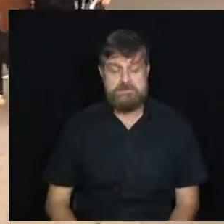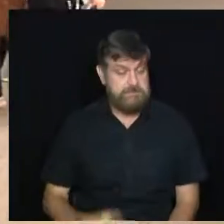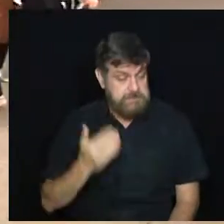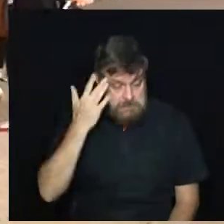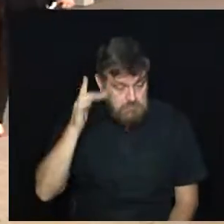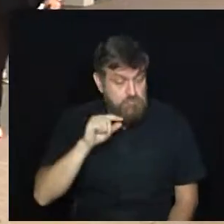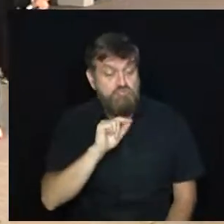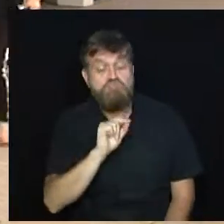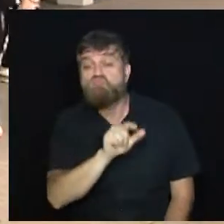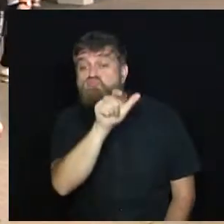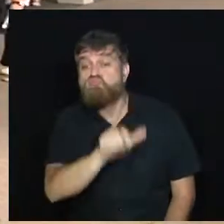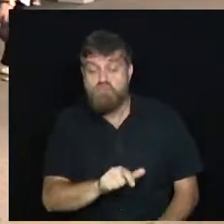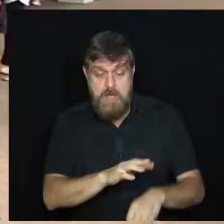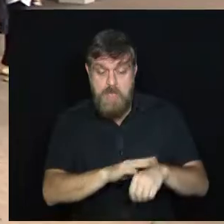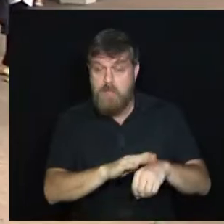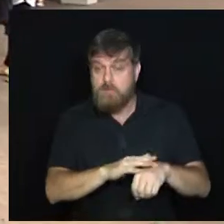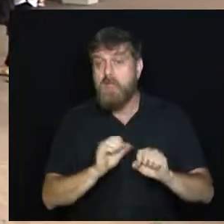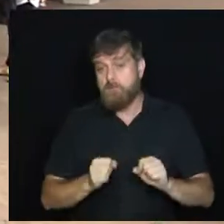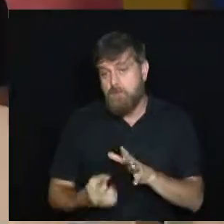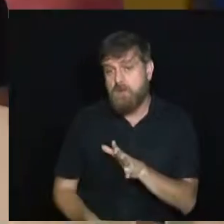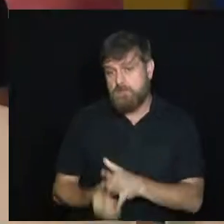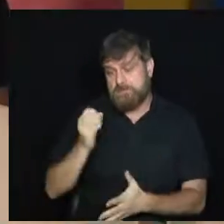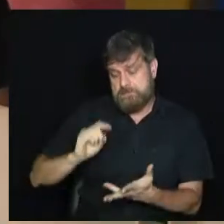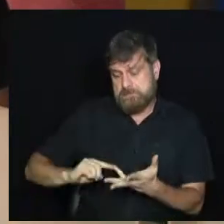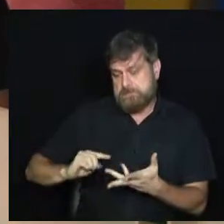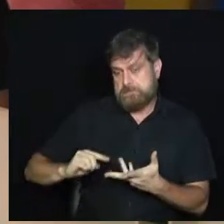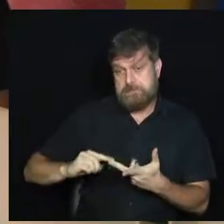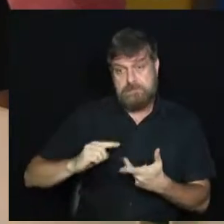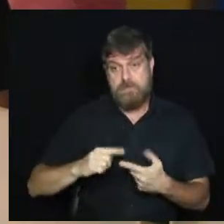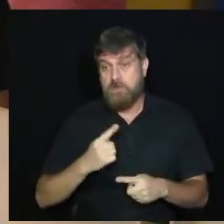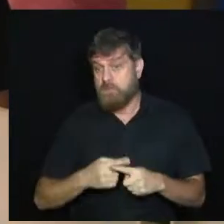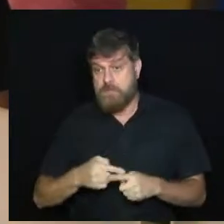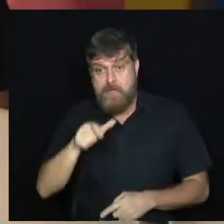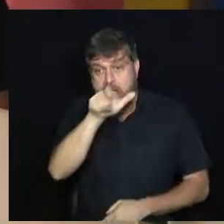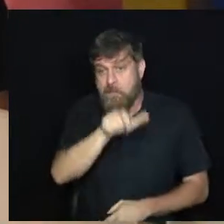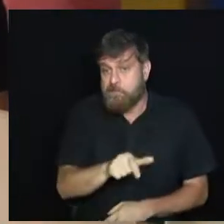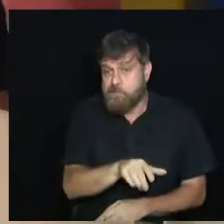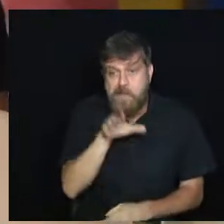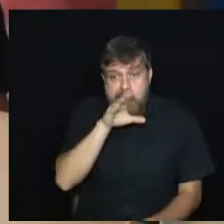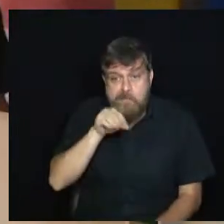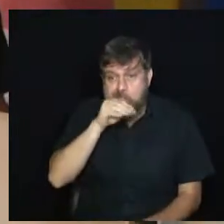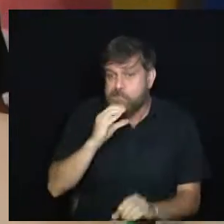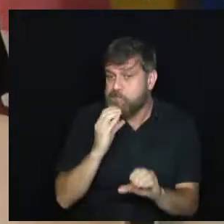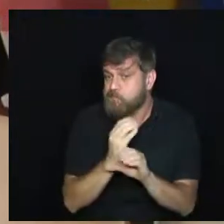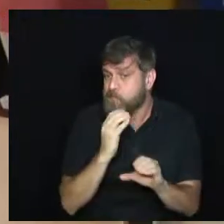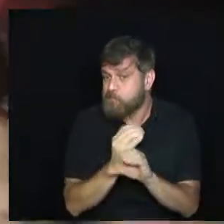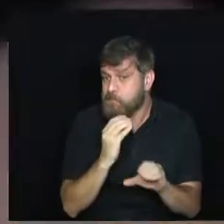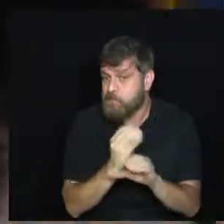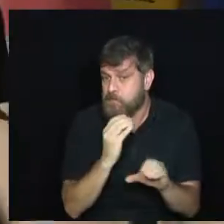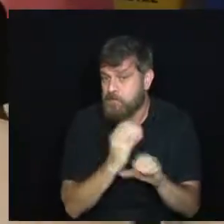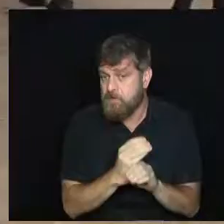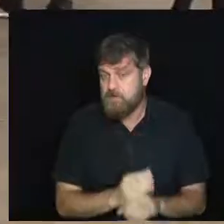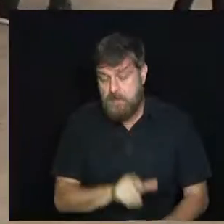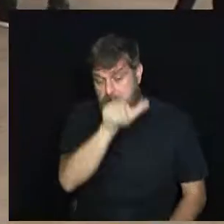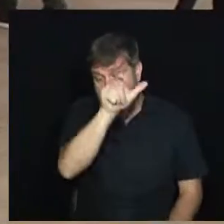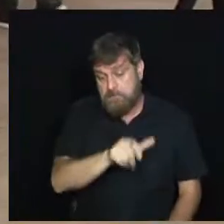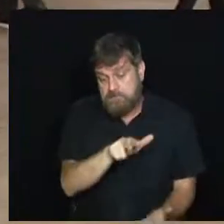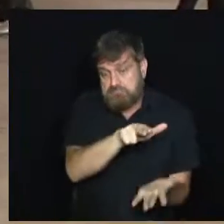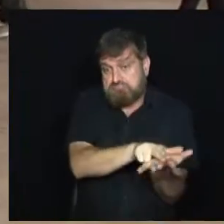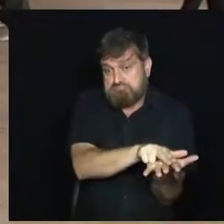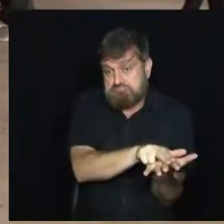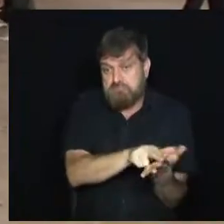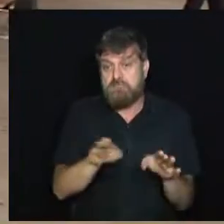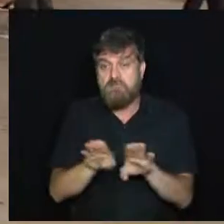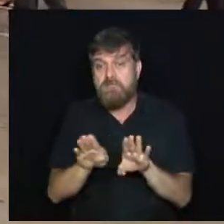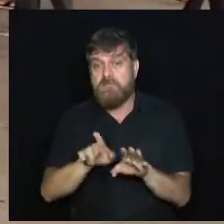identificação pode acontecer por diversos fatores, desde a impossibilidade da comunicação pela fala em casos graves, como